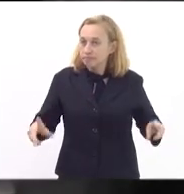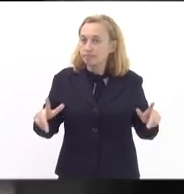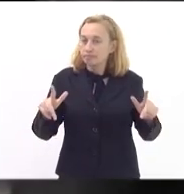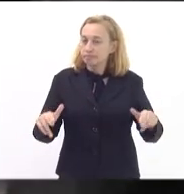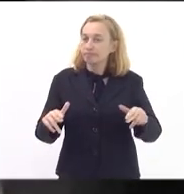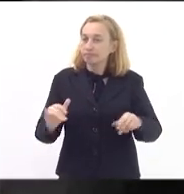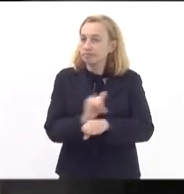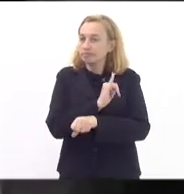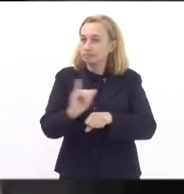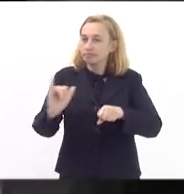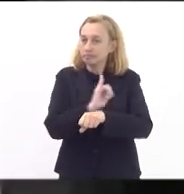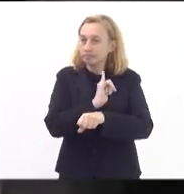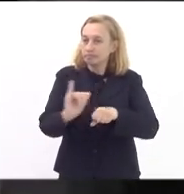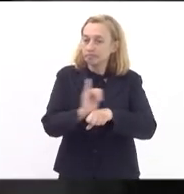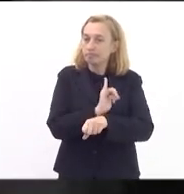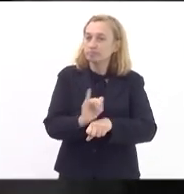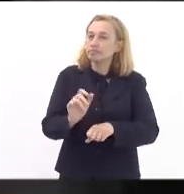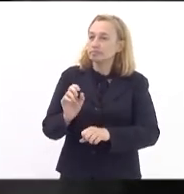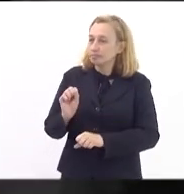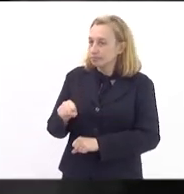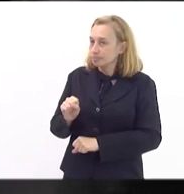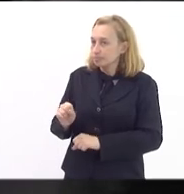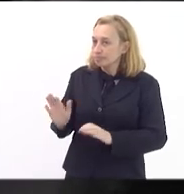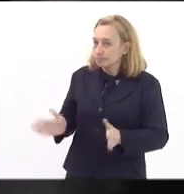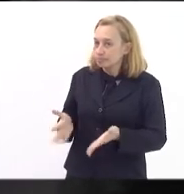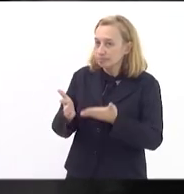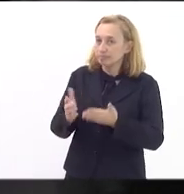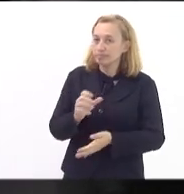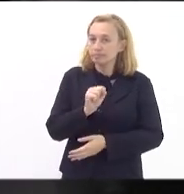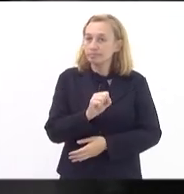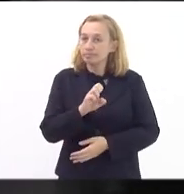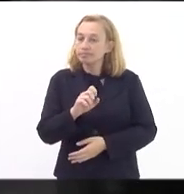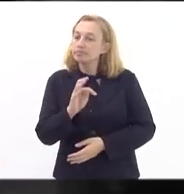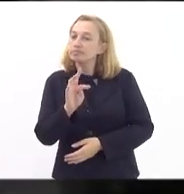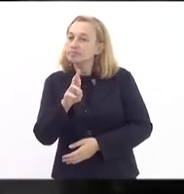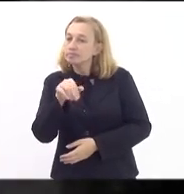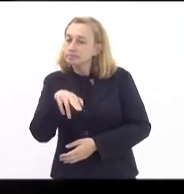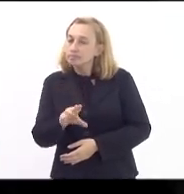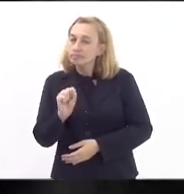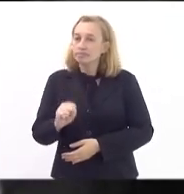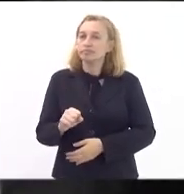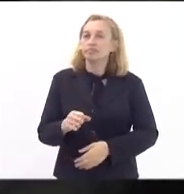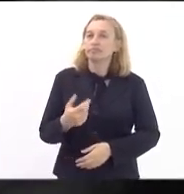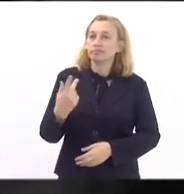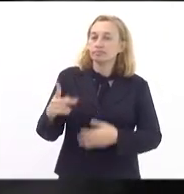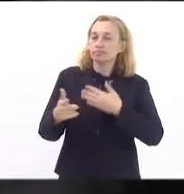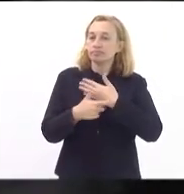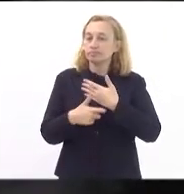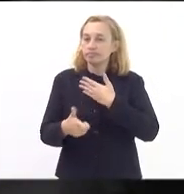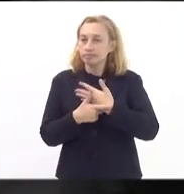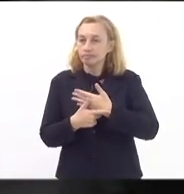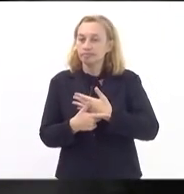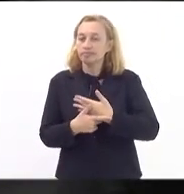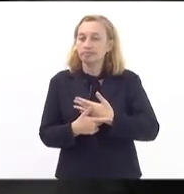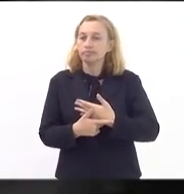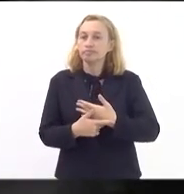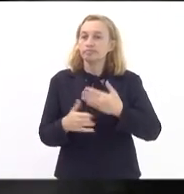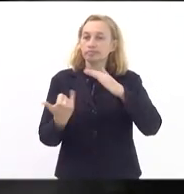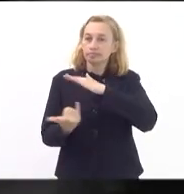e montar uma estratégia foi o motivo da cettrans sem fugir ao seu papel é institucional